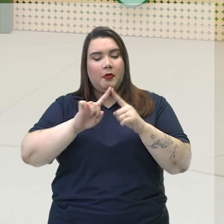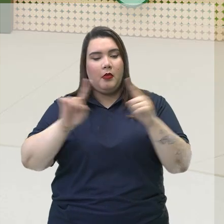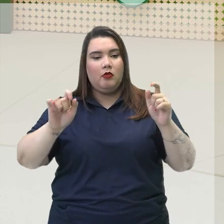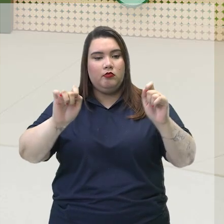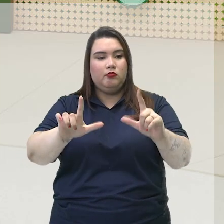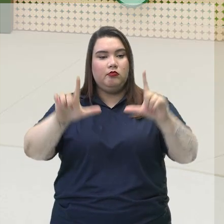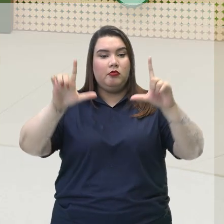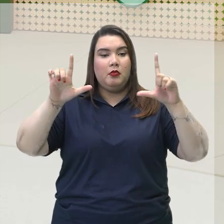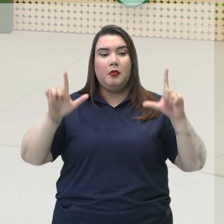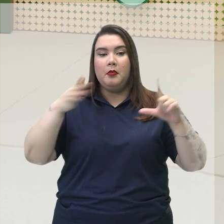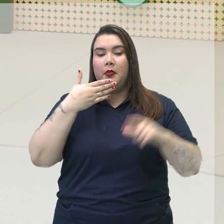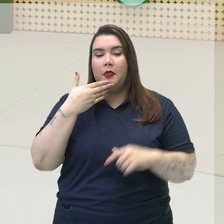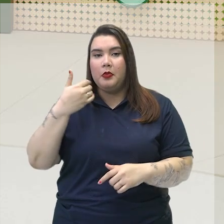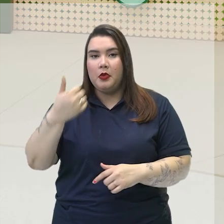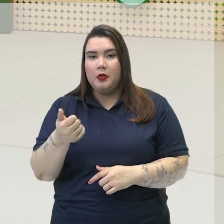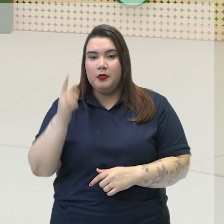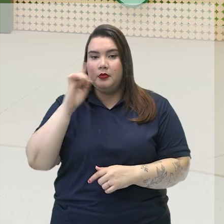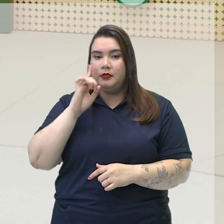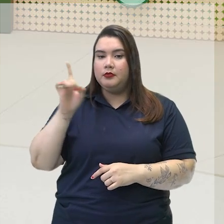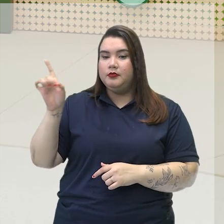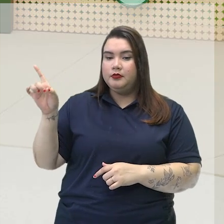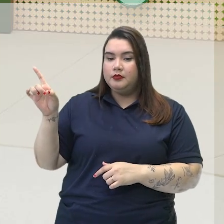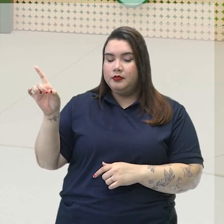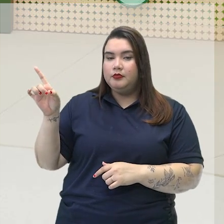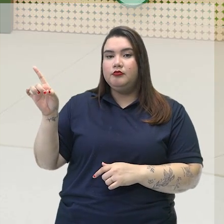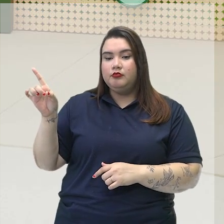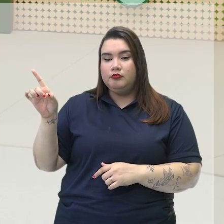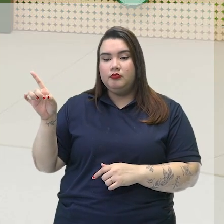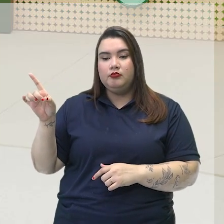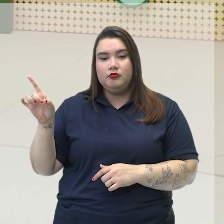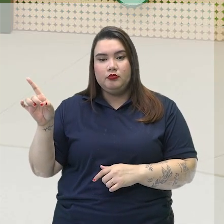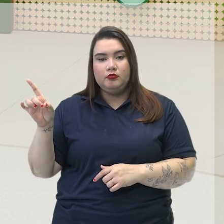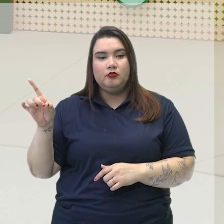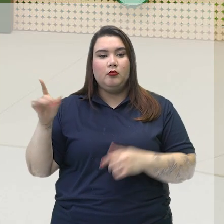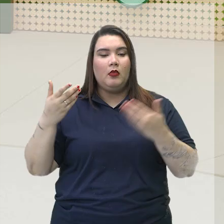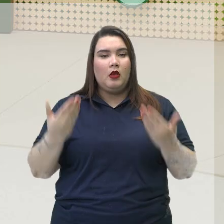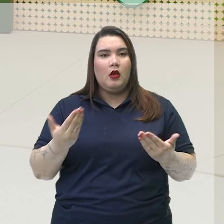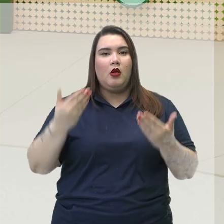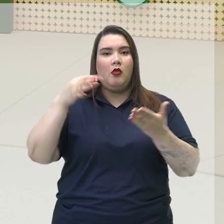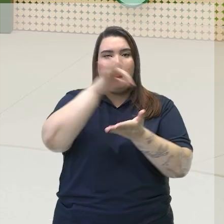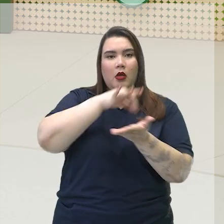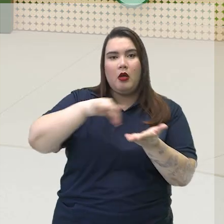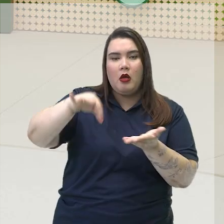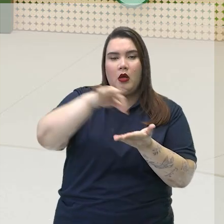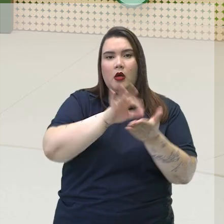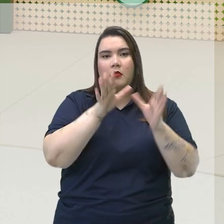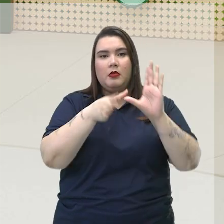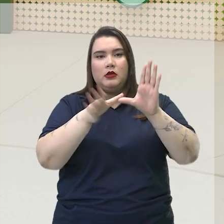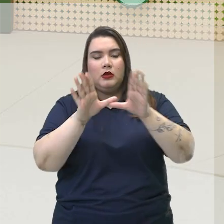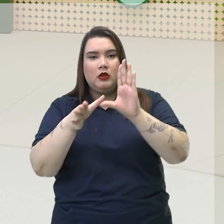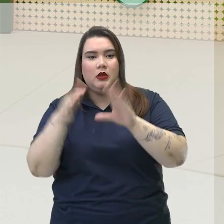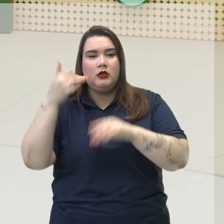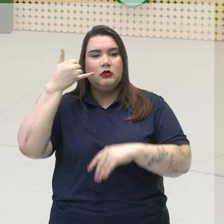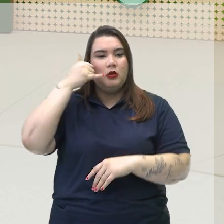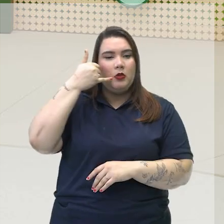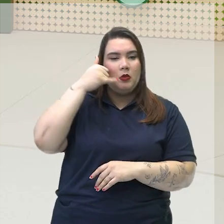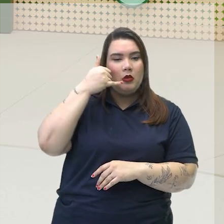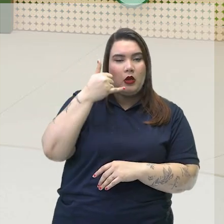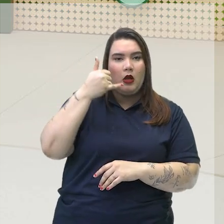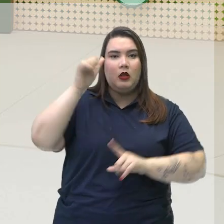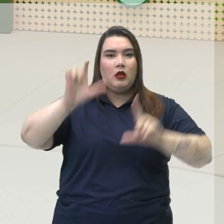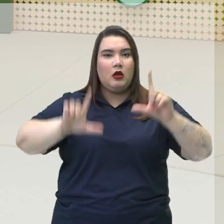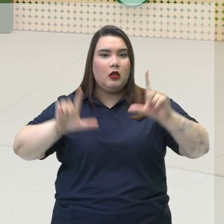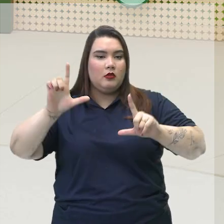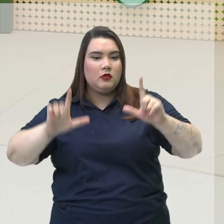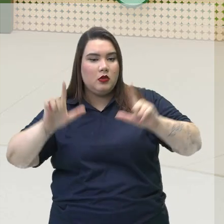melhor visualização, certo? Então, olha só, nós temos aqui radares, satélites, telefonia móvel, que são os celulares, né?